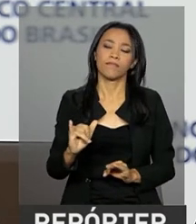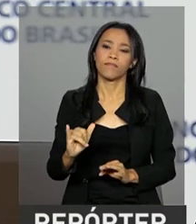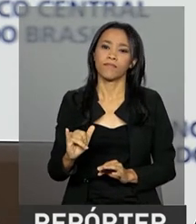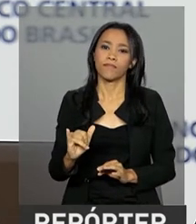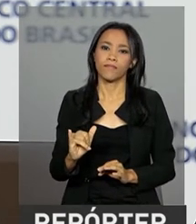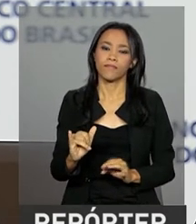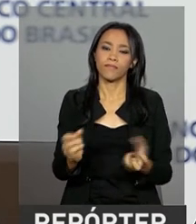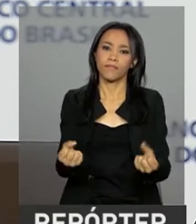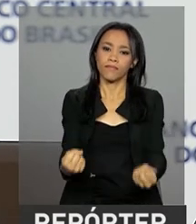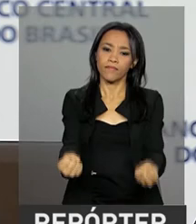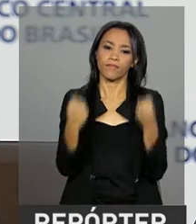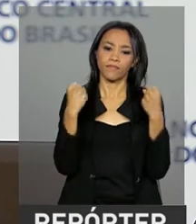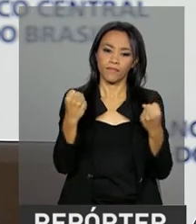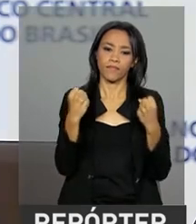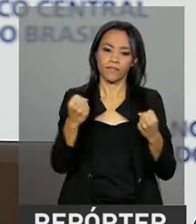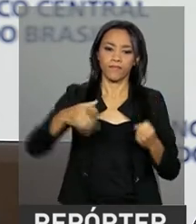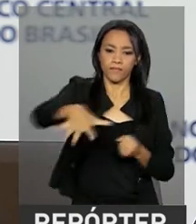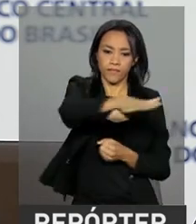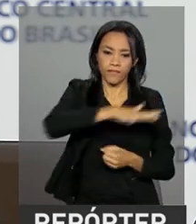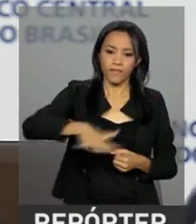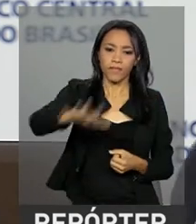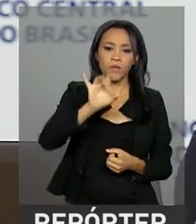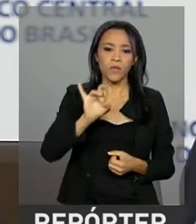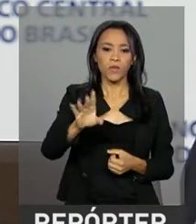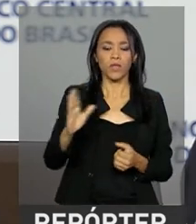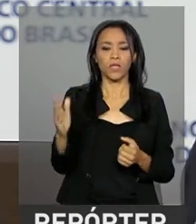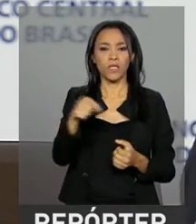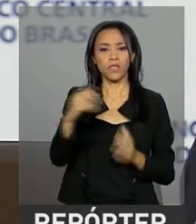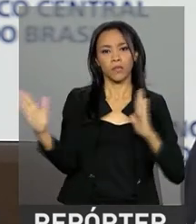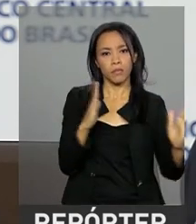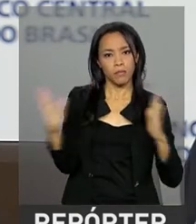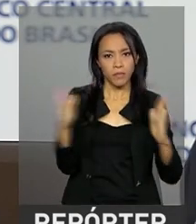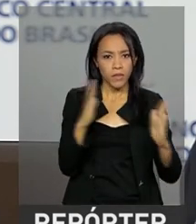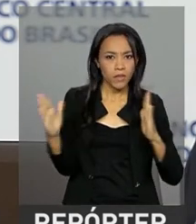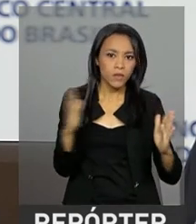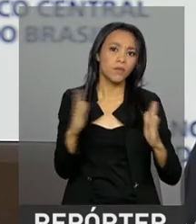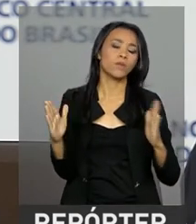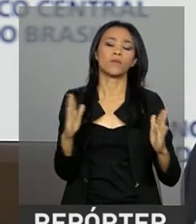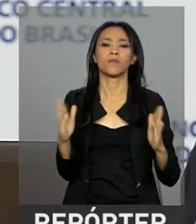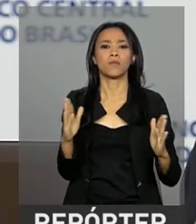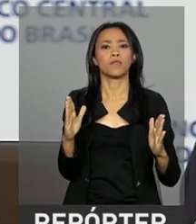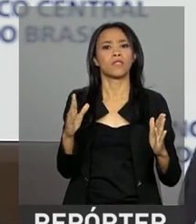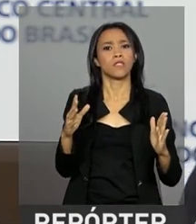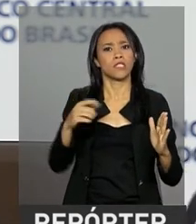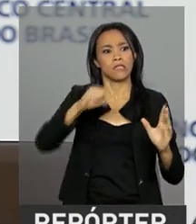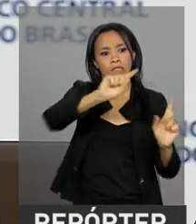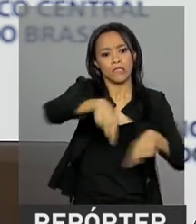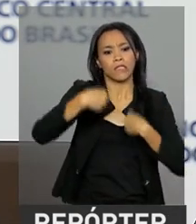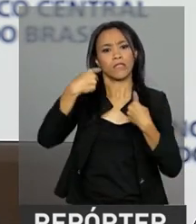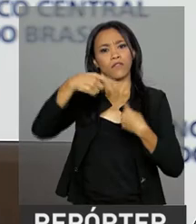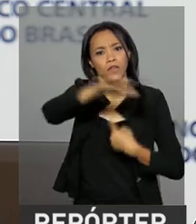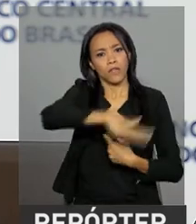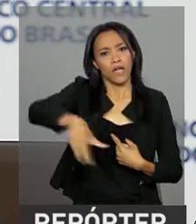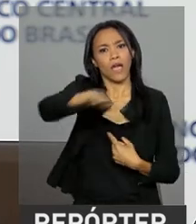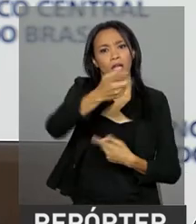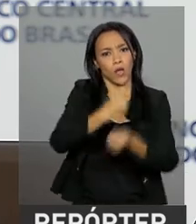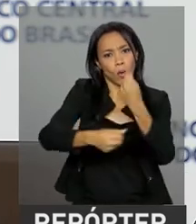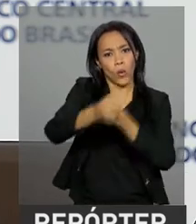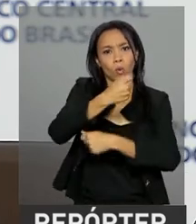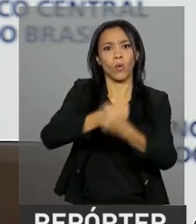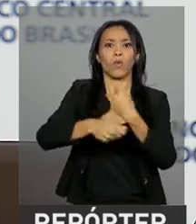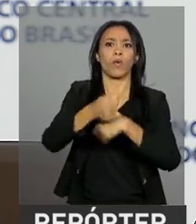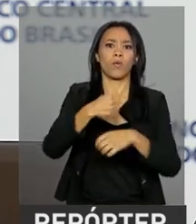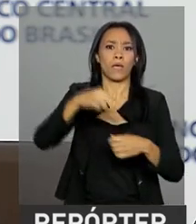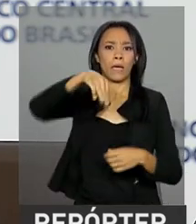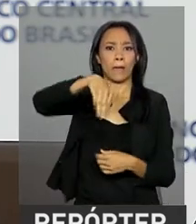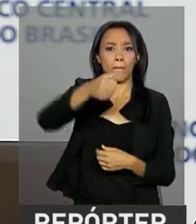forte não só durante este período de maiores desafios econômicos mas também uma